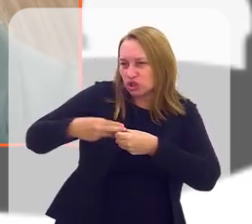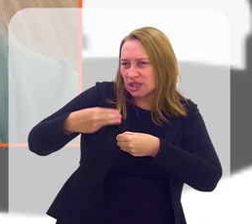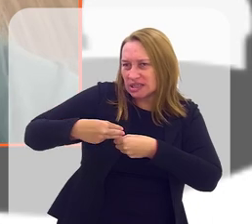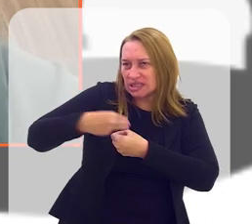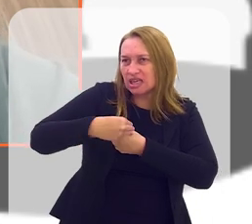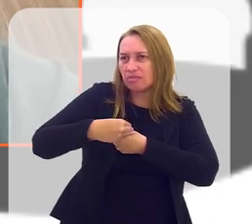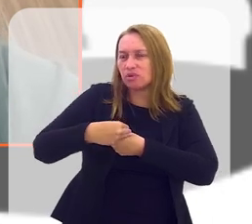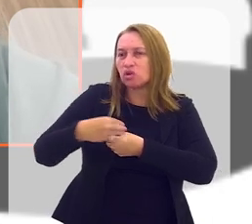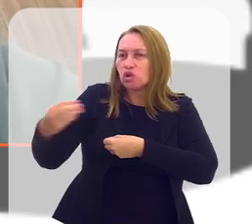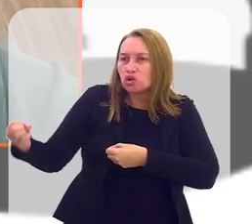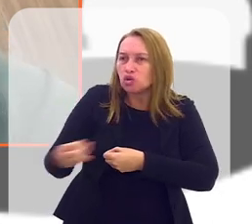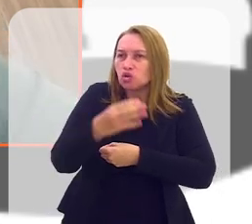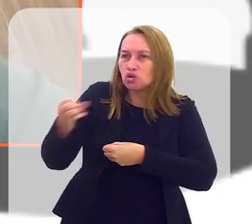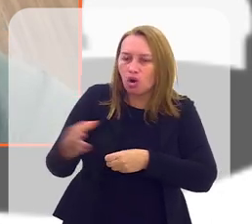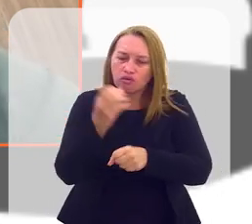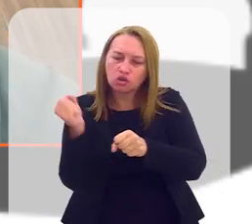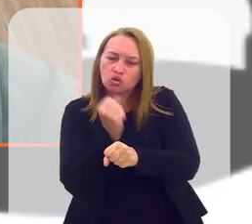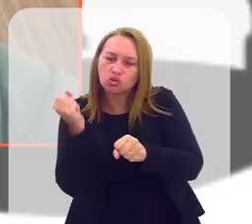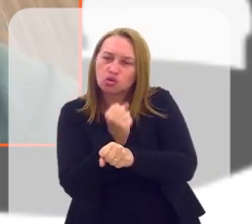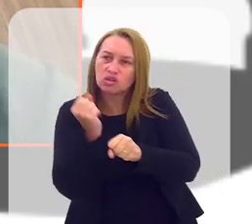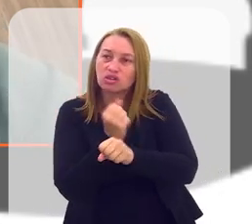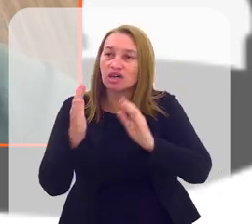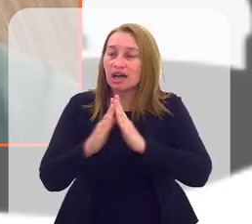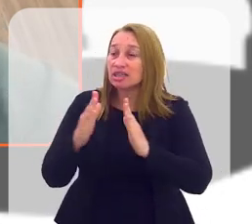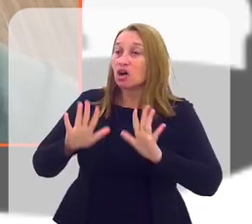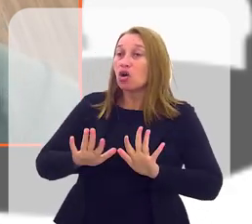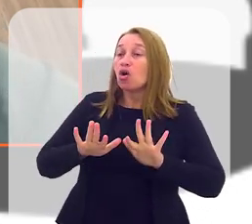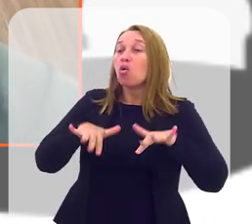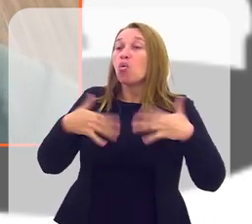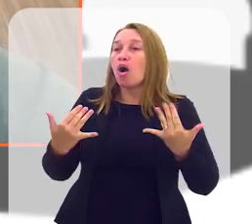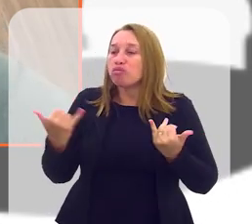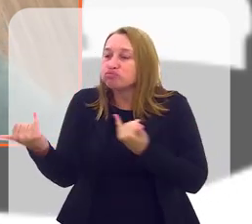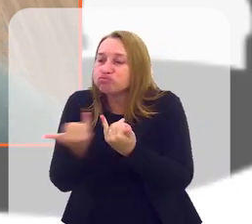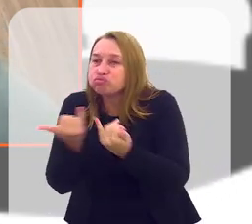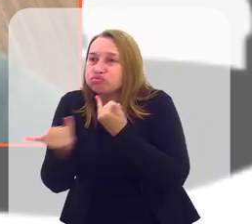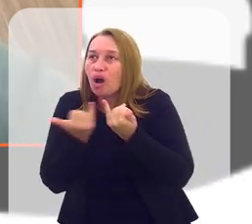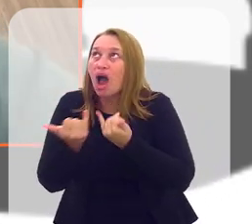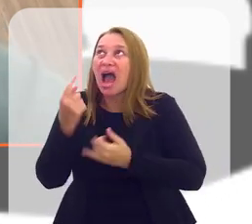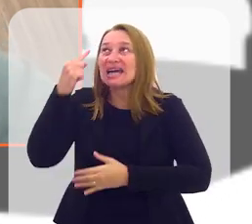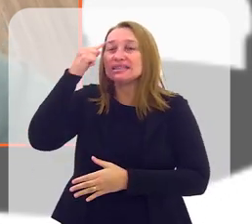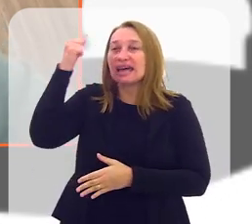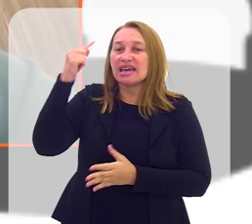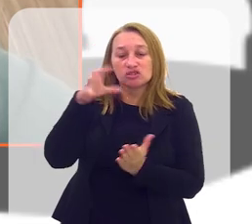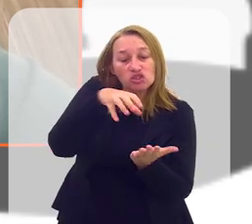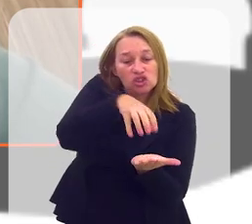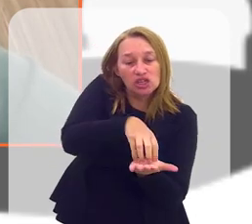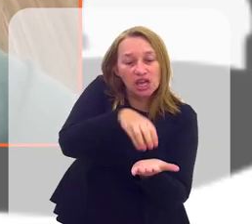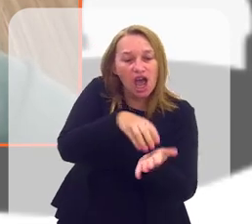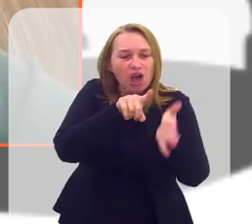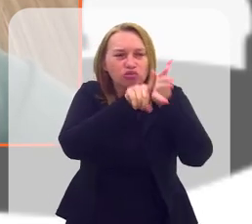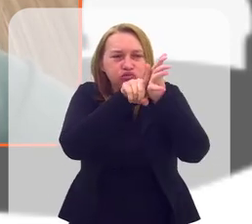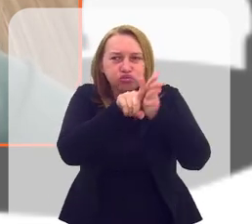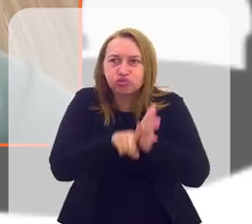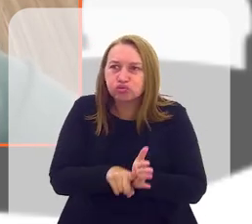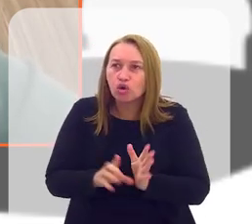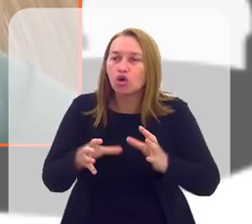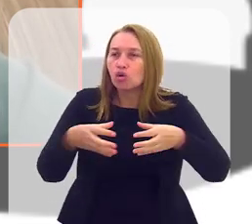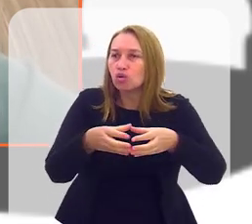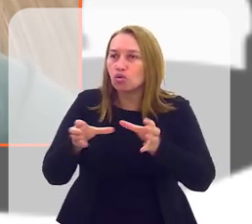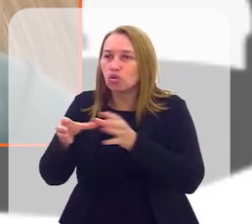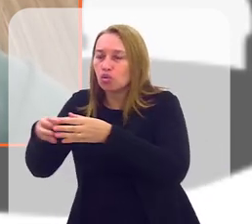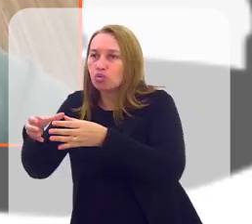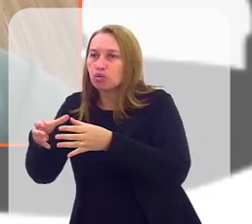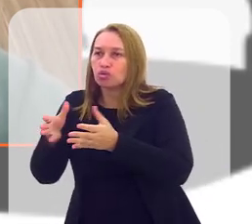fosse receber novas unidades, quais seriam esses dados? Então, daí veio a ideia de criar um censo,